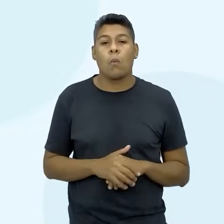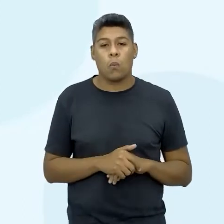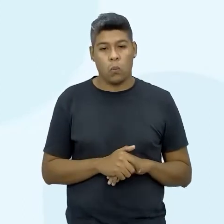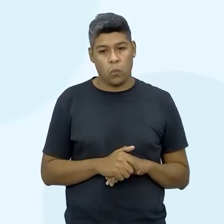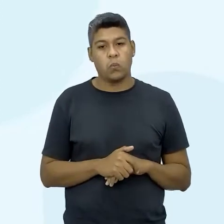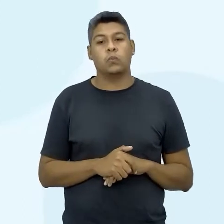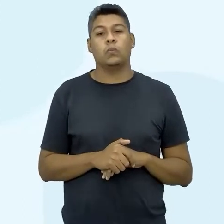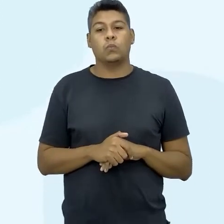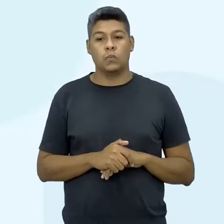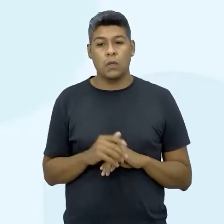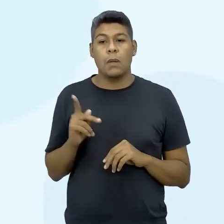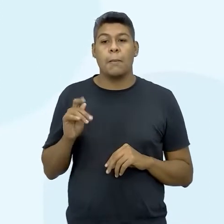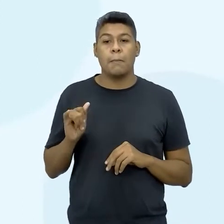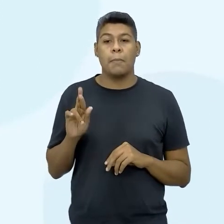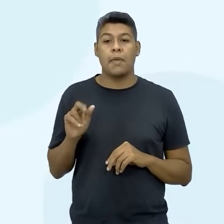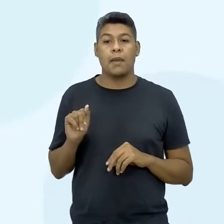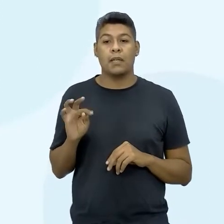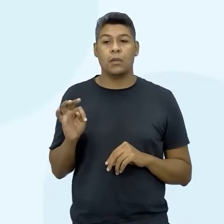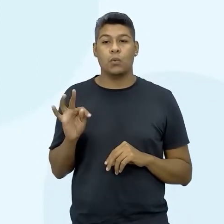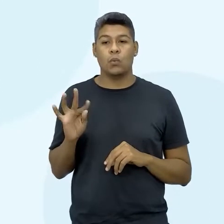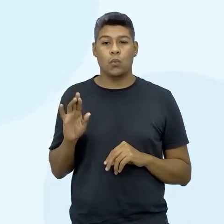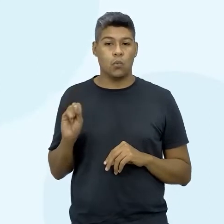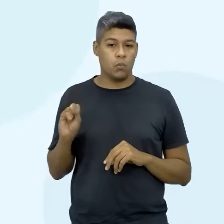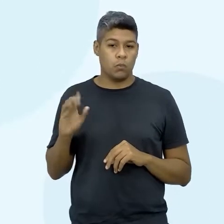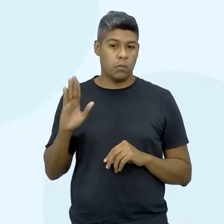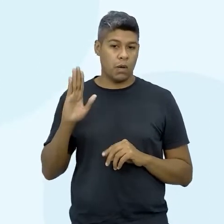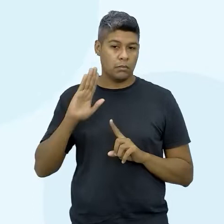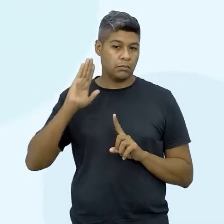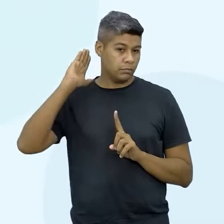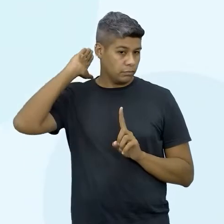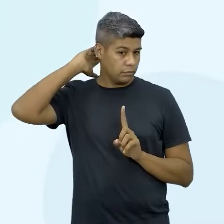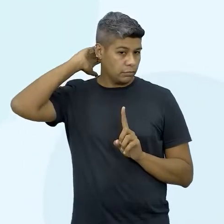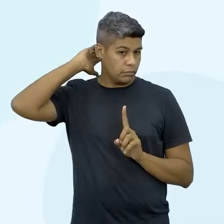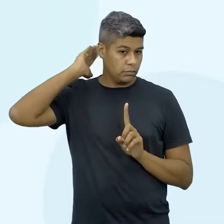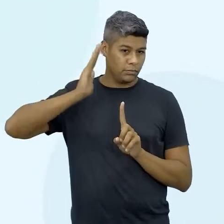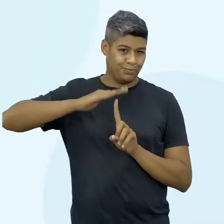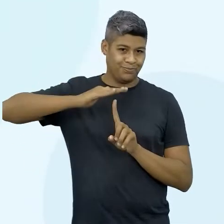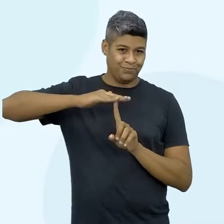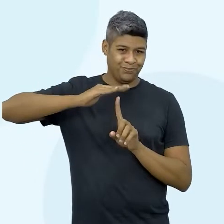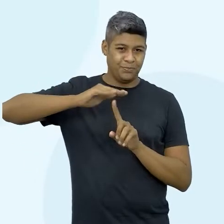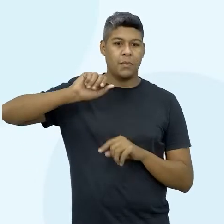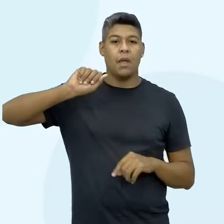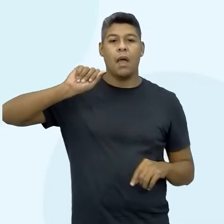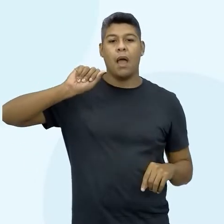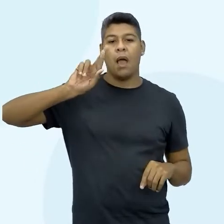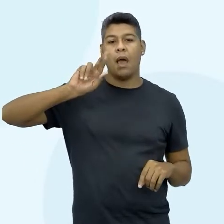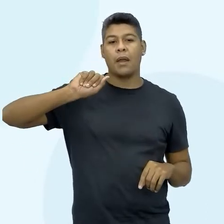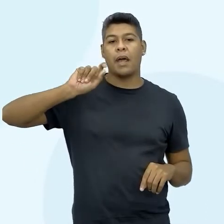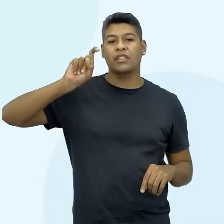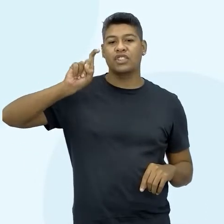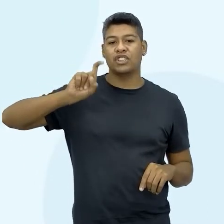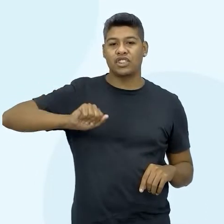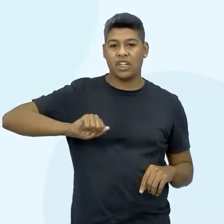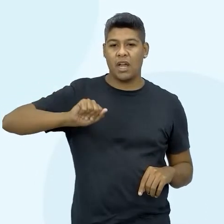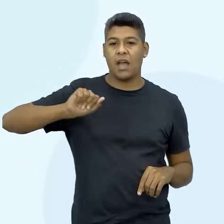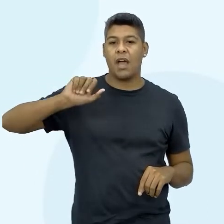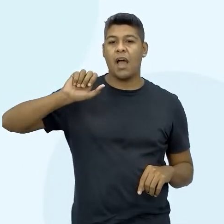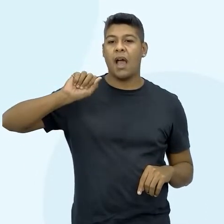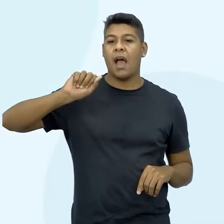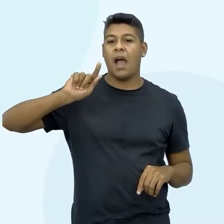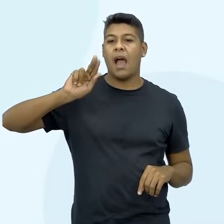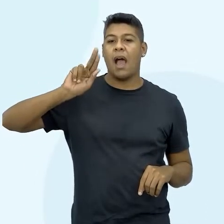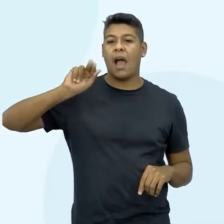Novas, Piratuba, em Santa Catarina, Araxá, Olímpia, Águas de Lindóia e Águas de São